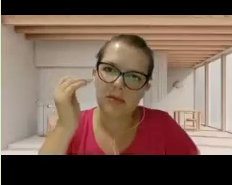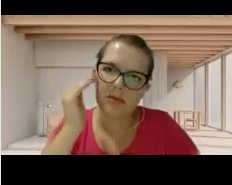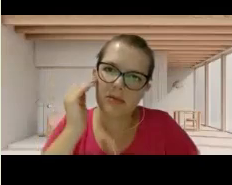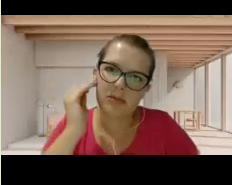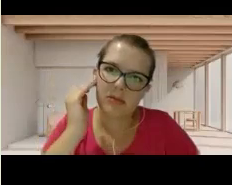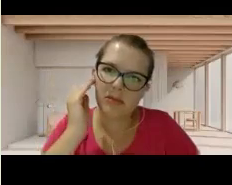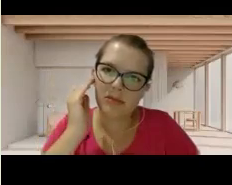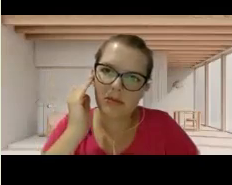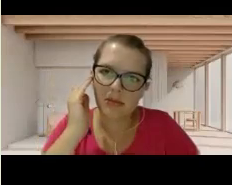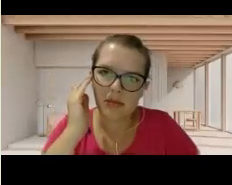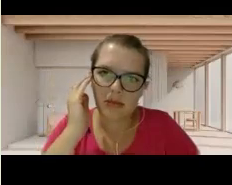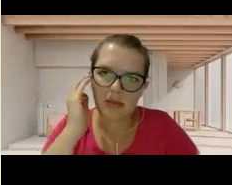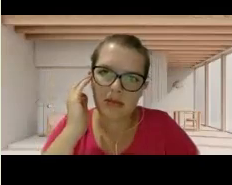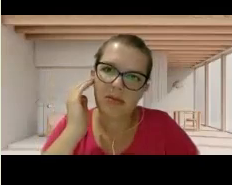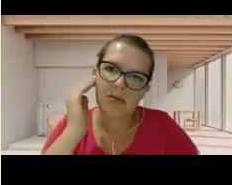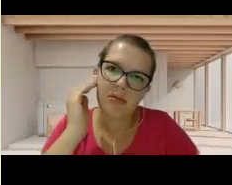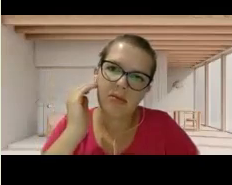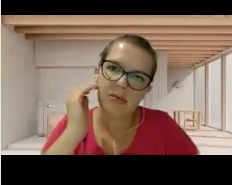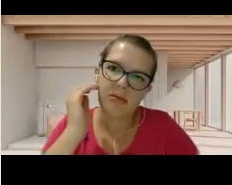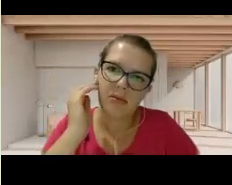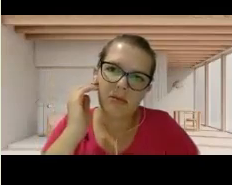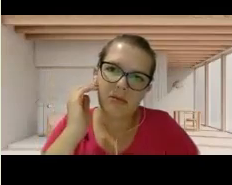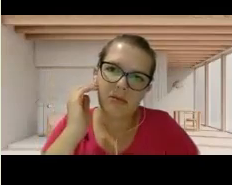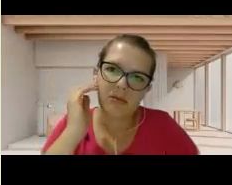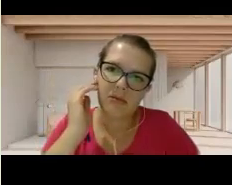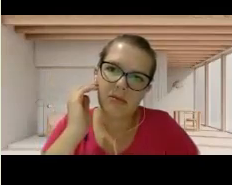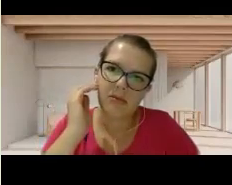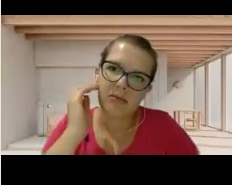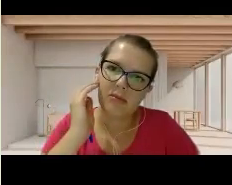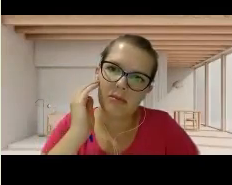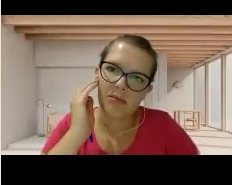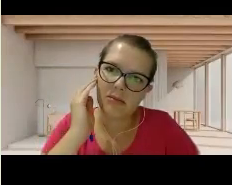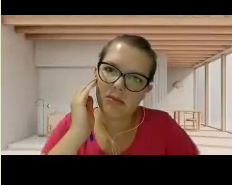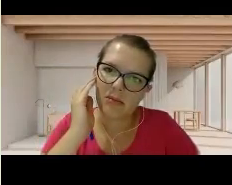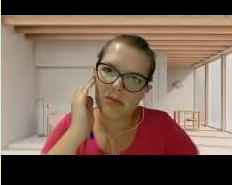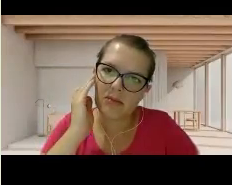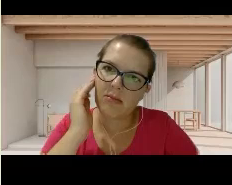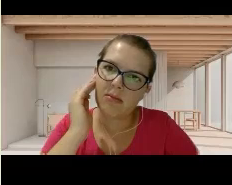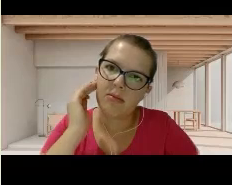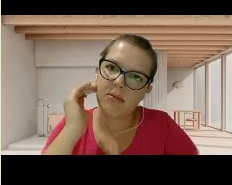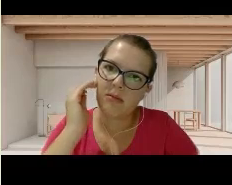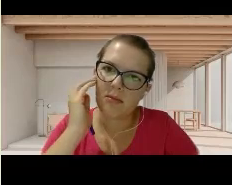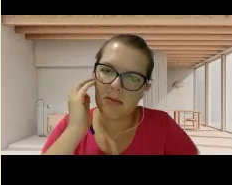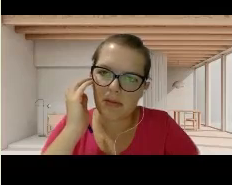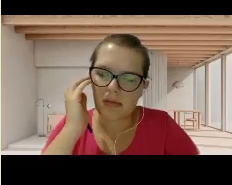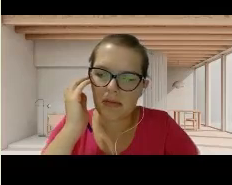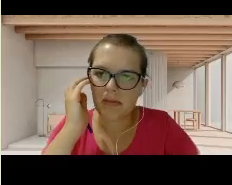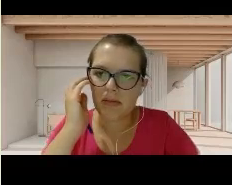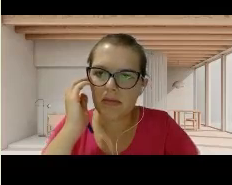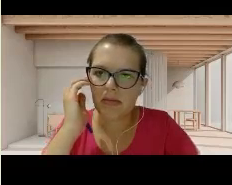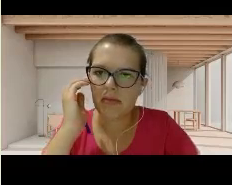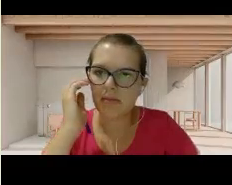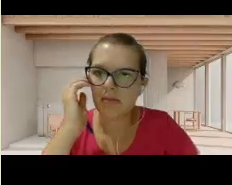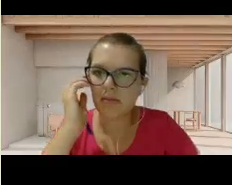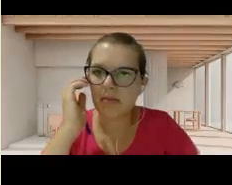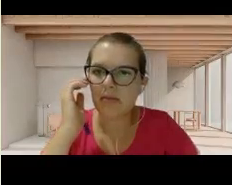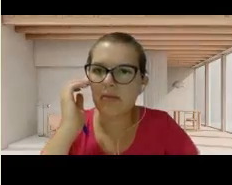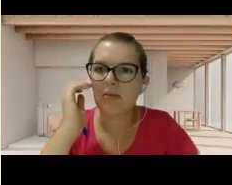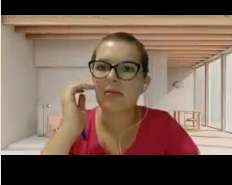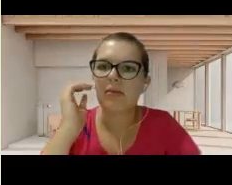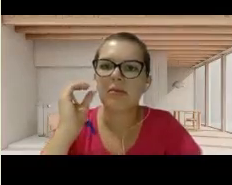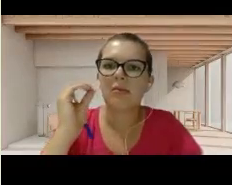é usado com concreto rolado. Joga o concreto e vem uma máquina